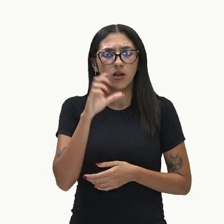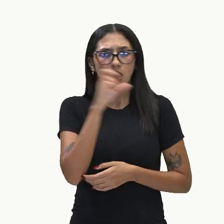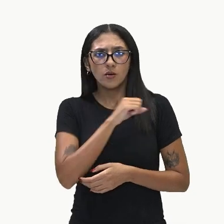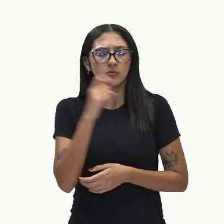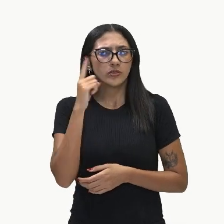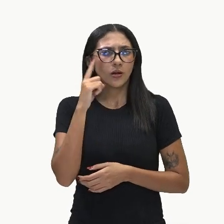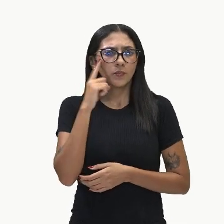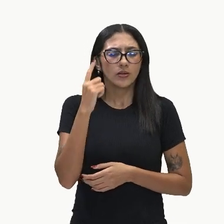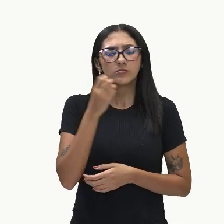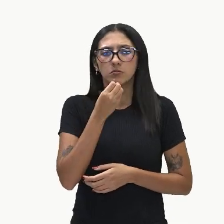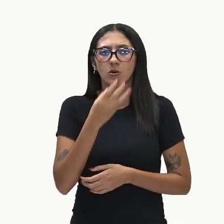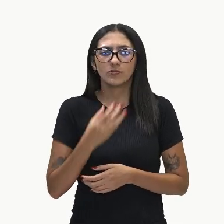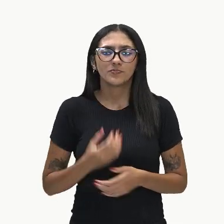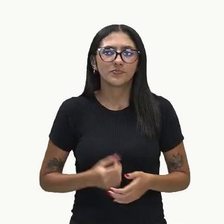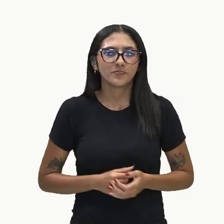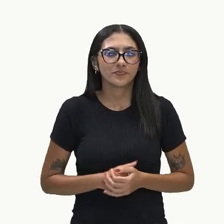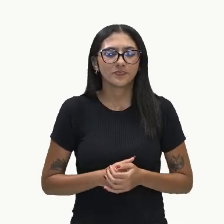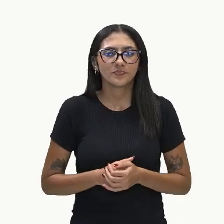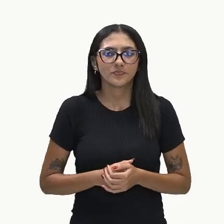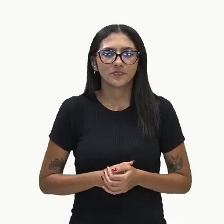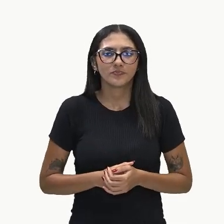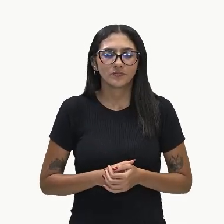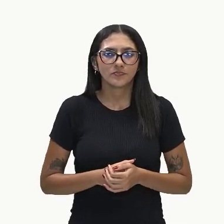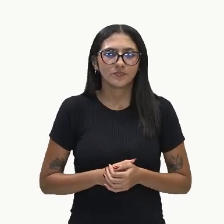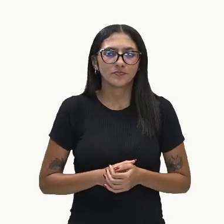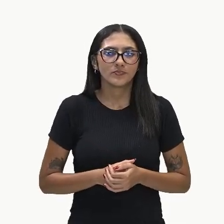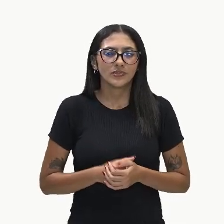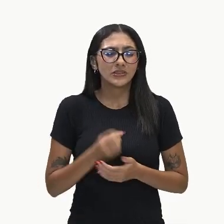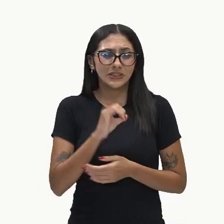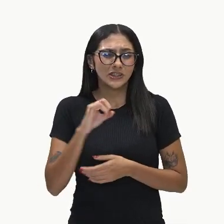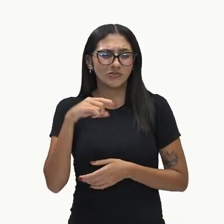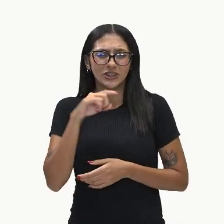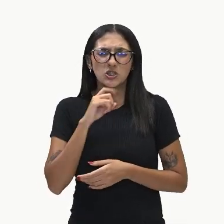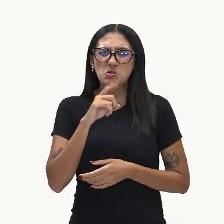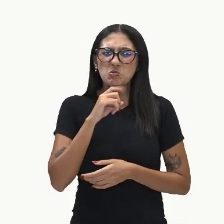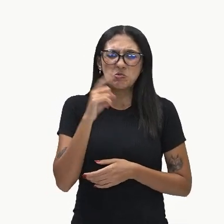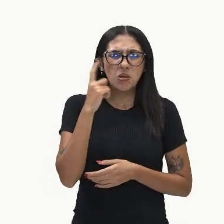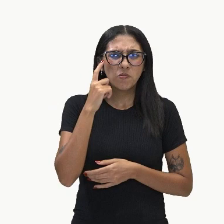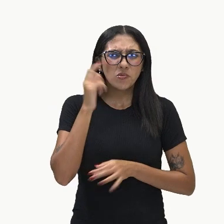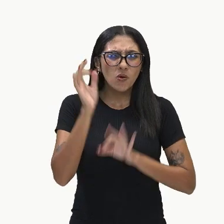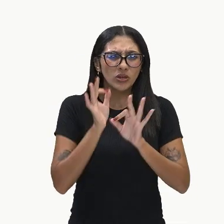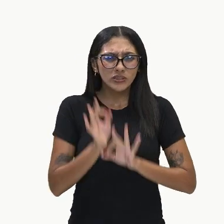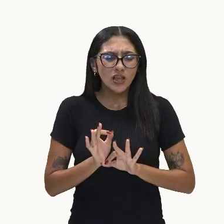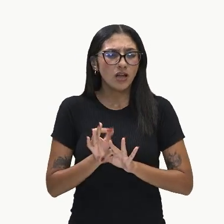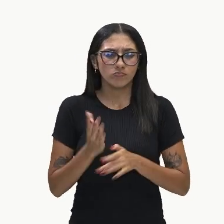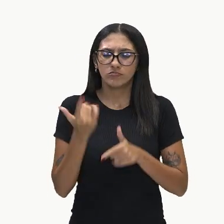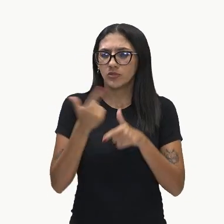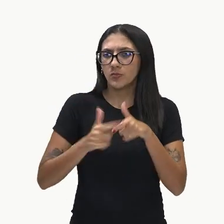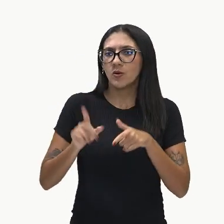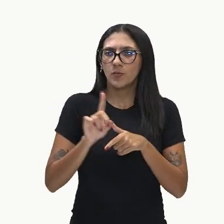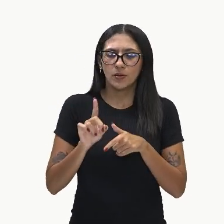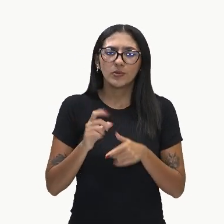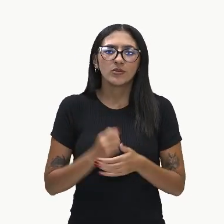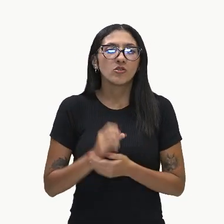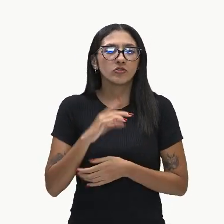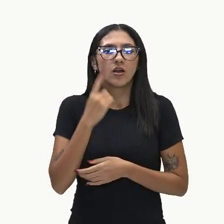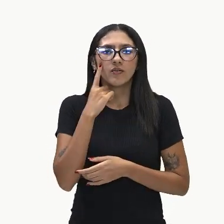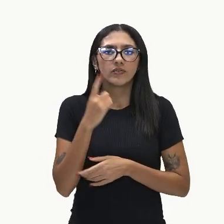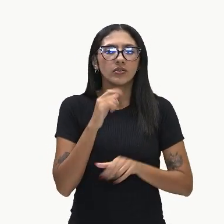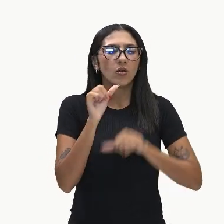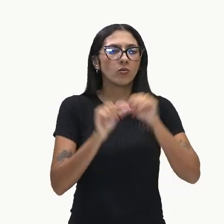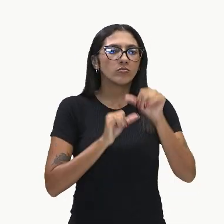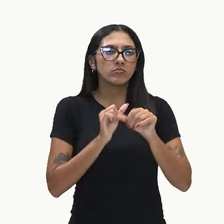aconselho. Mas, se conseguir, muito bem. Se não, utilize aqui a estratégia das nossas